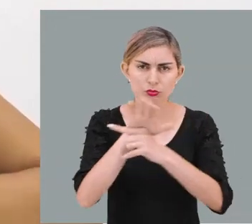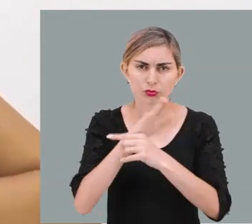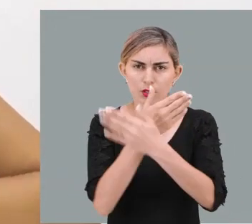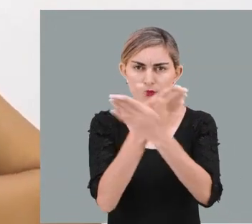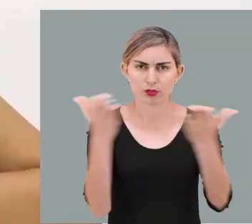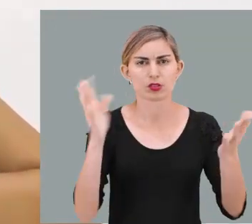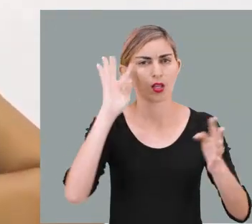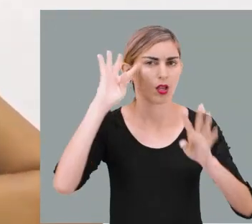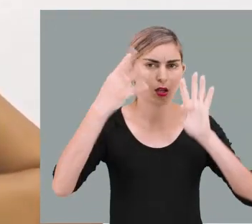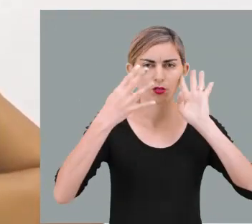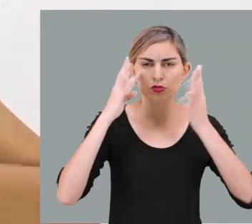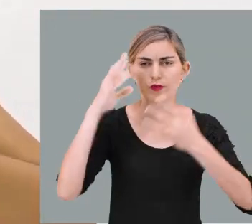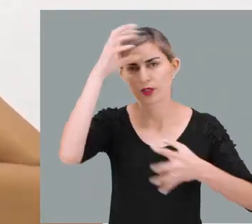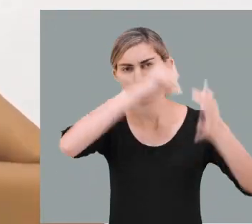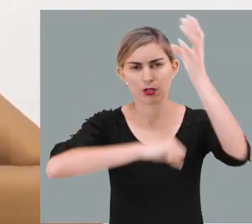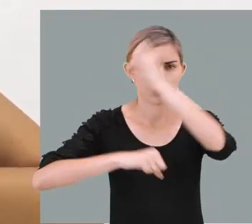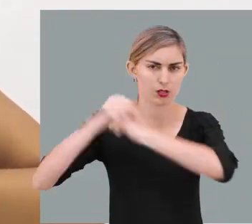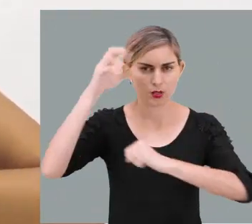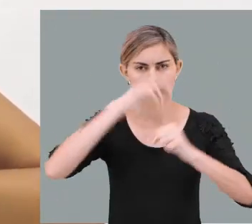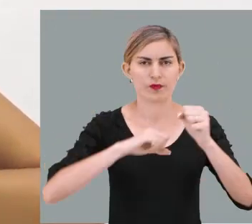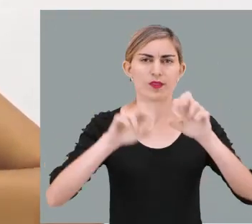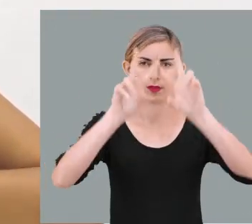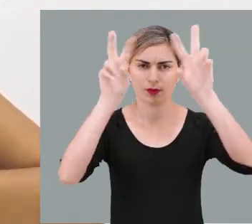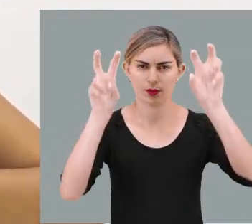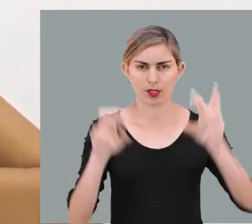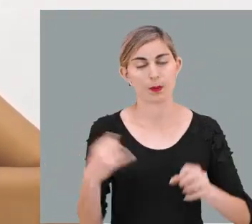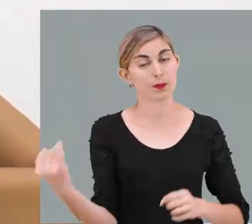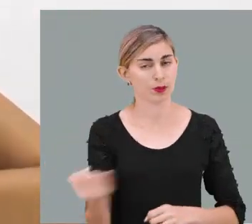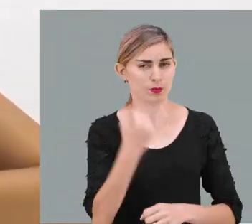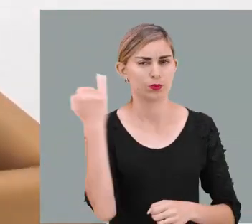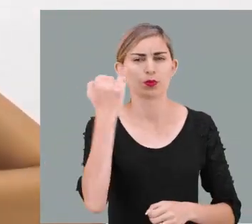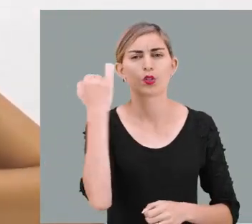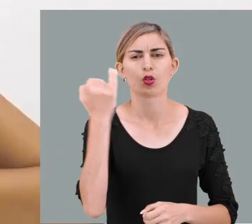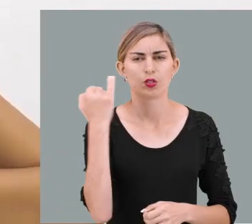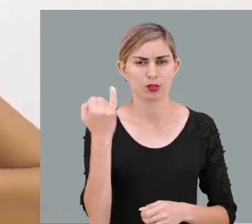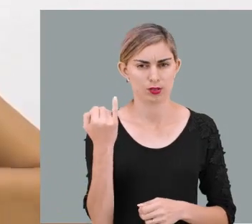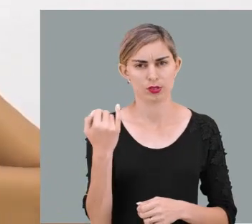você a resolver e aprender de fato esse conteúdo que é tão